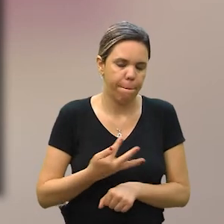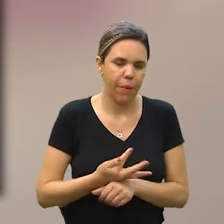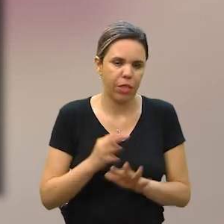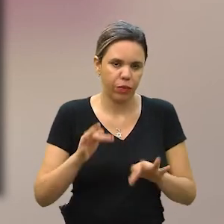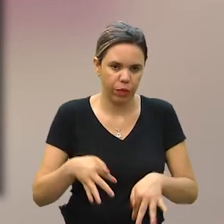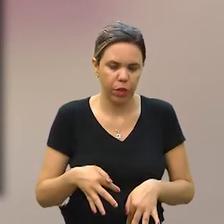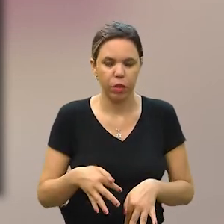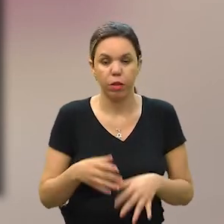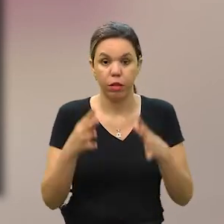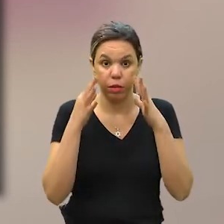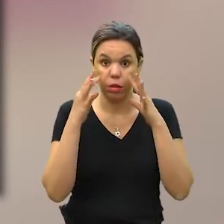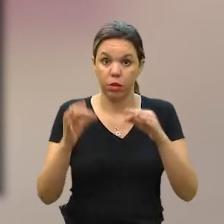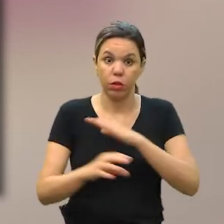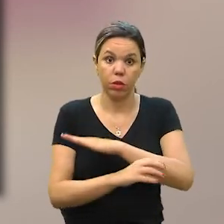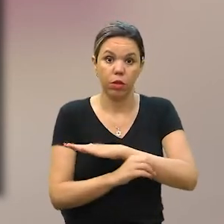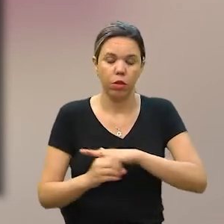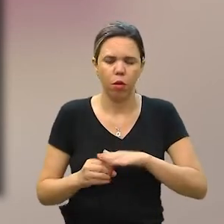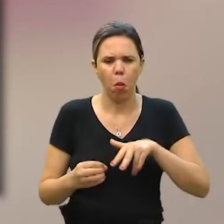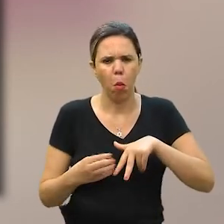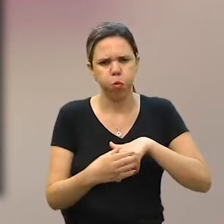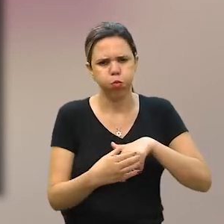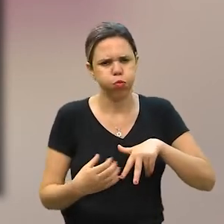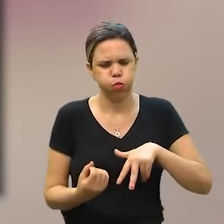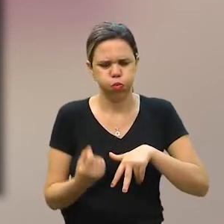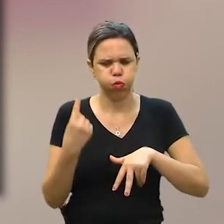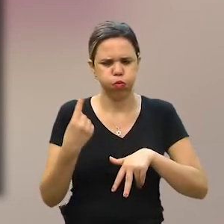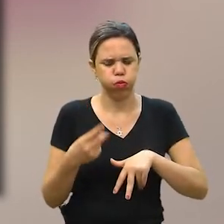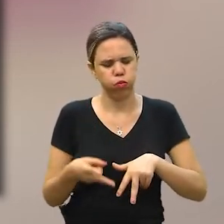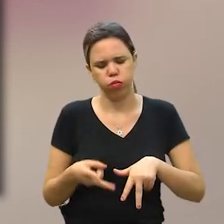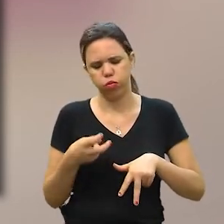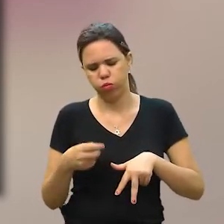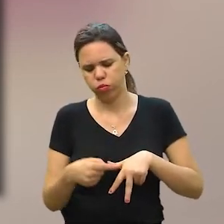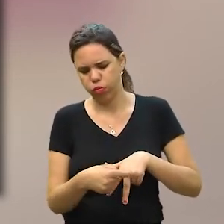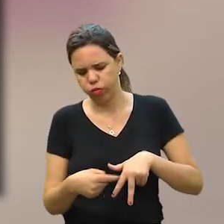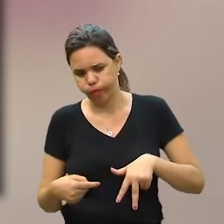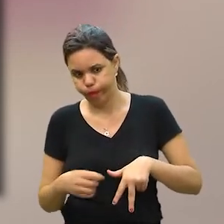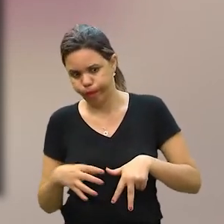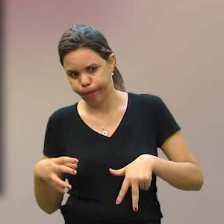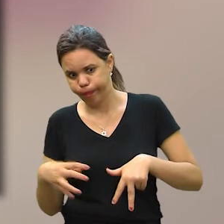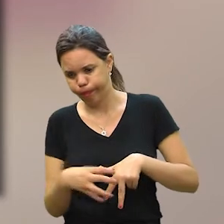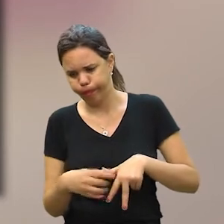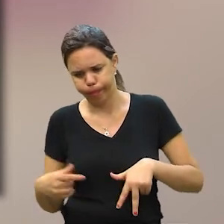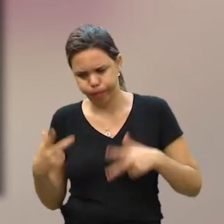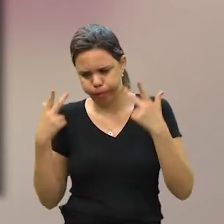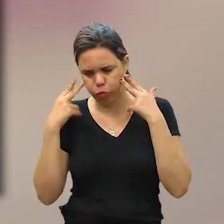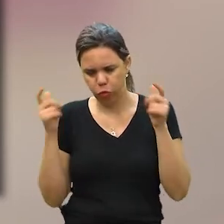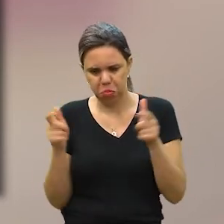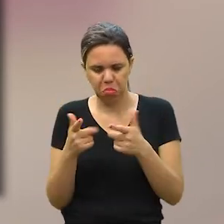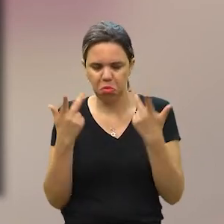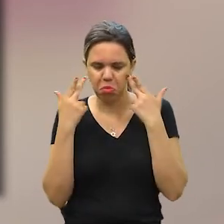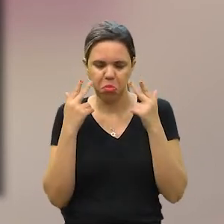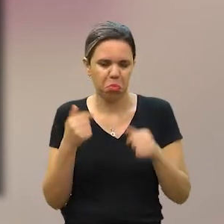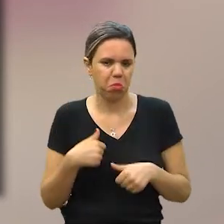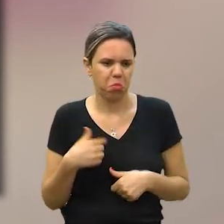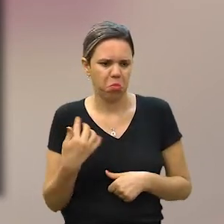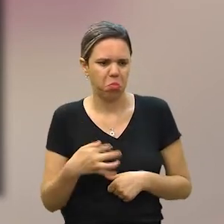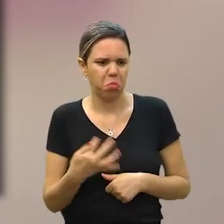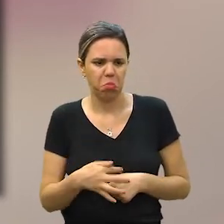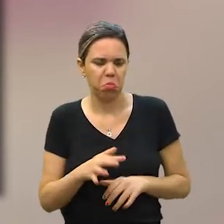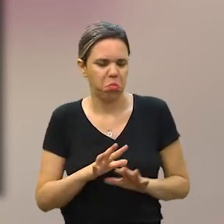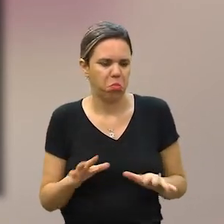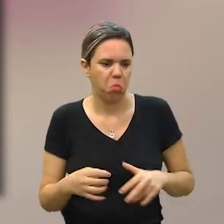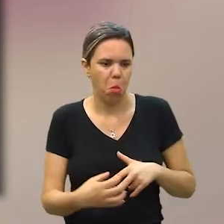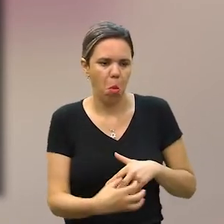É um inchaço assimétrico. O que significa? Se olha uma perna, está muito inchada e a outra está menos inchada, e você está com